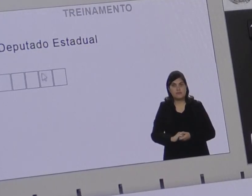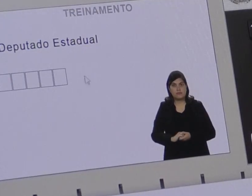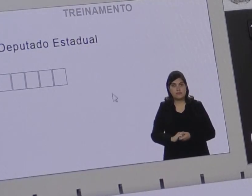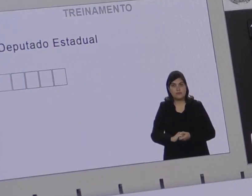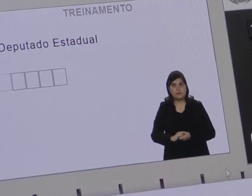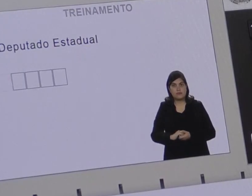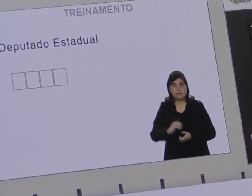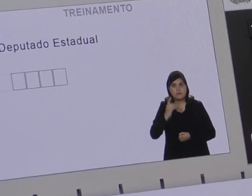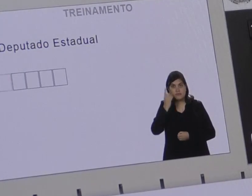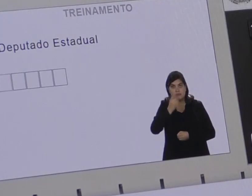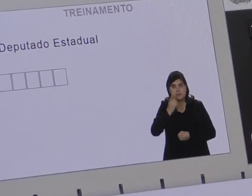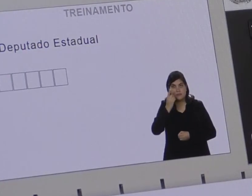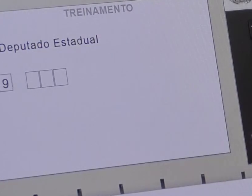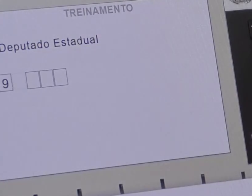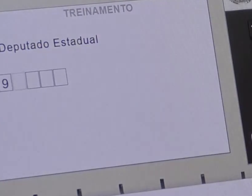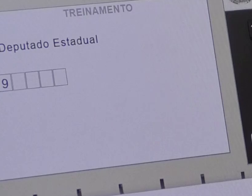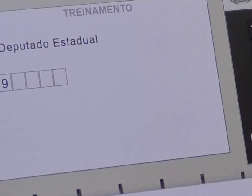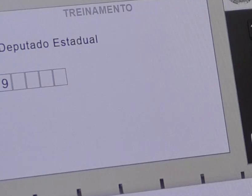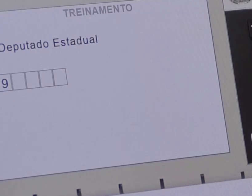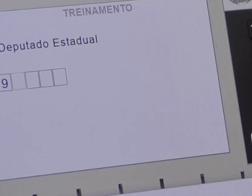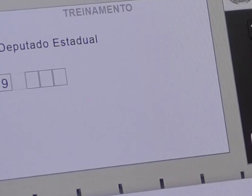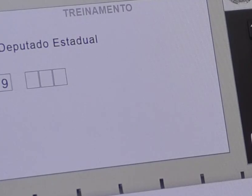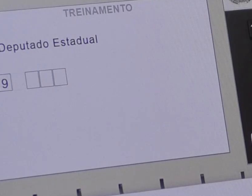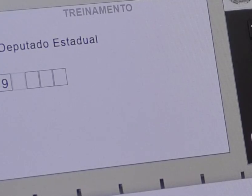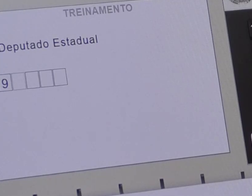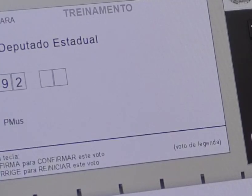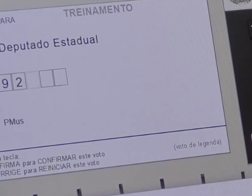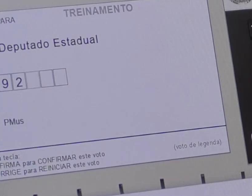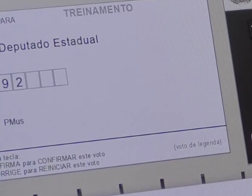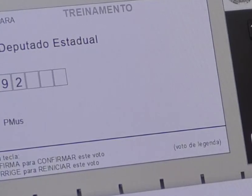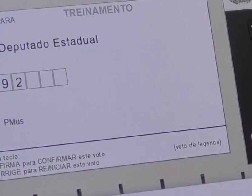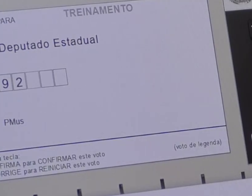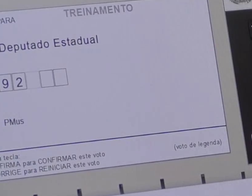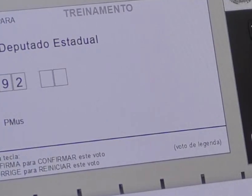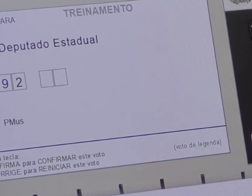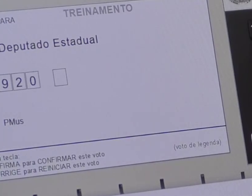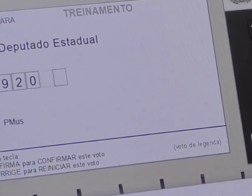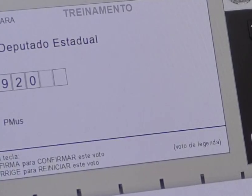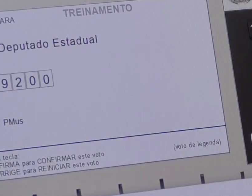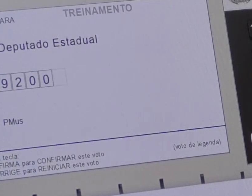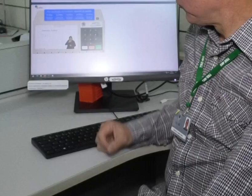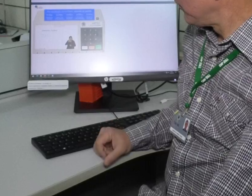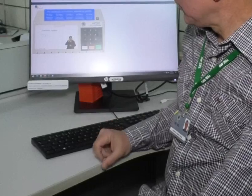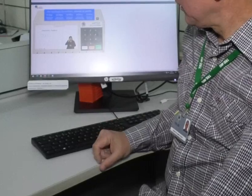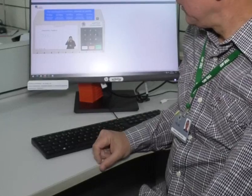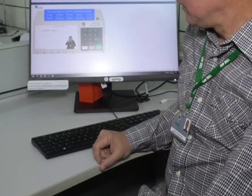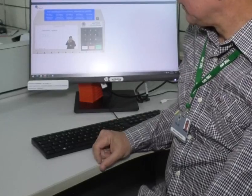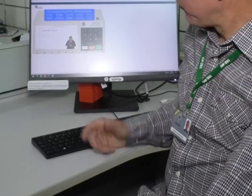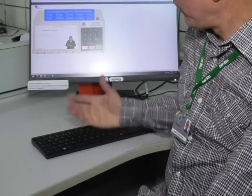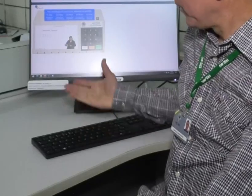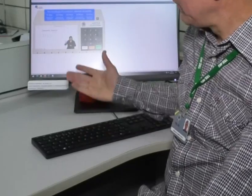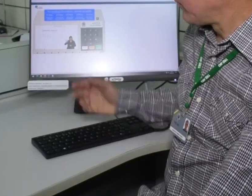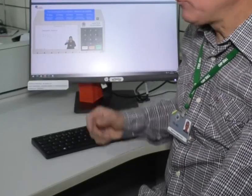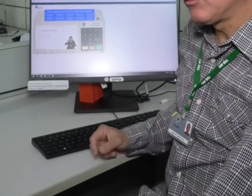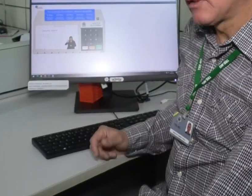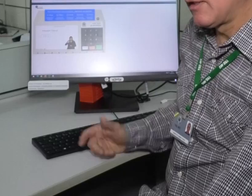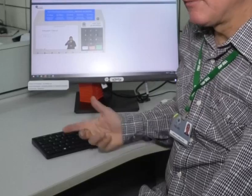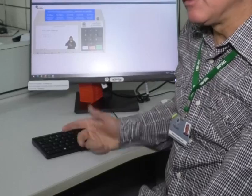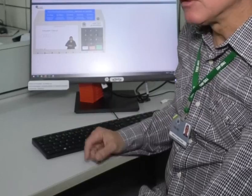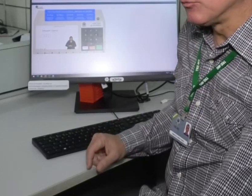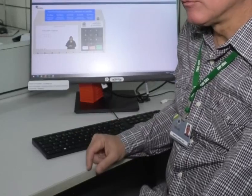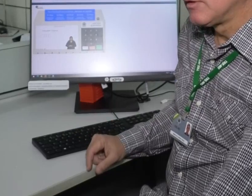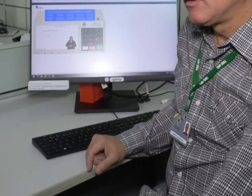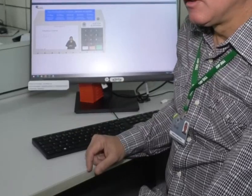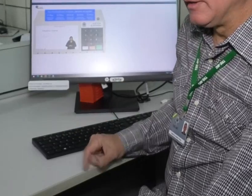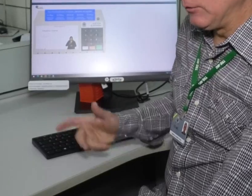é uma ferramenta onde os eleitores podem treinar como vão votar no dia 2 de outubro neste ano cinco cargos